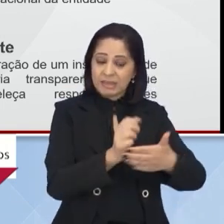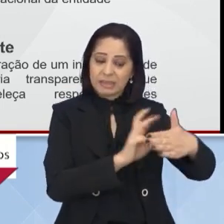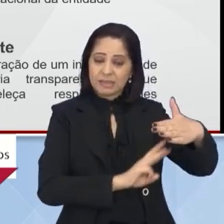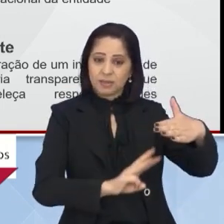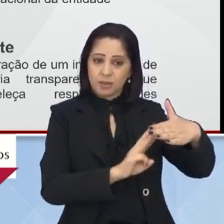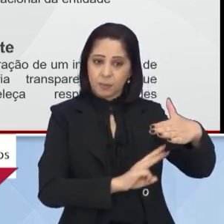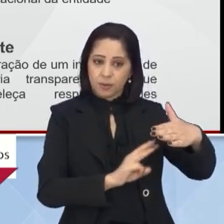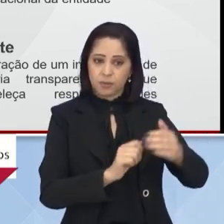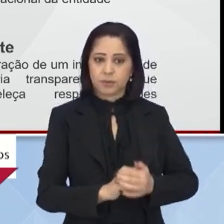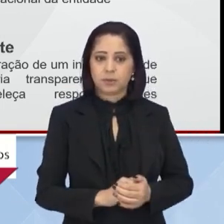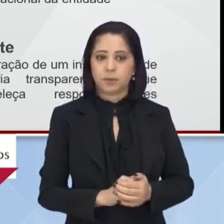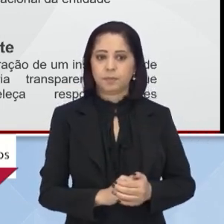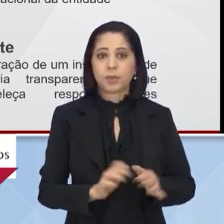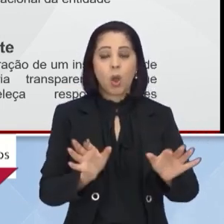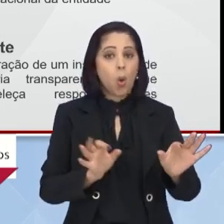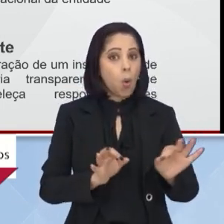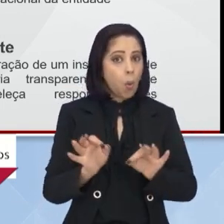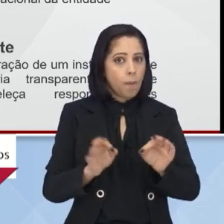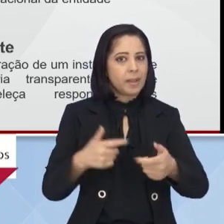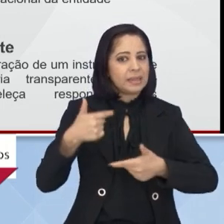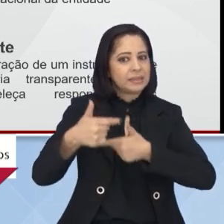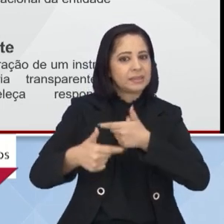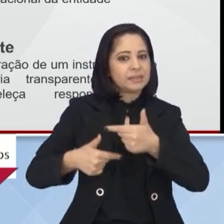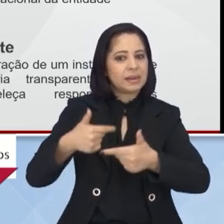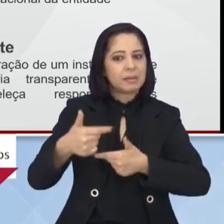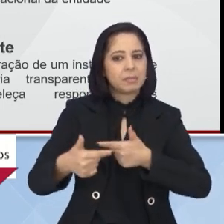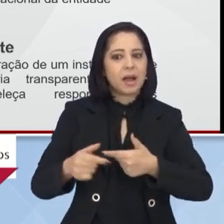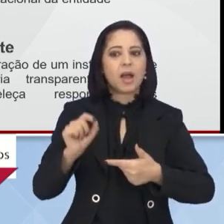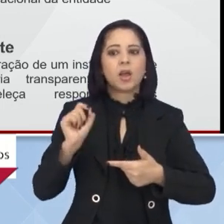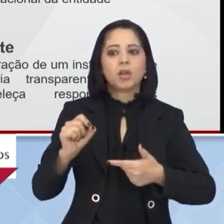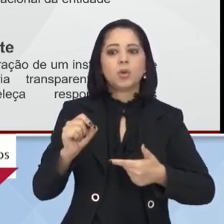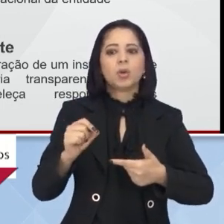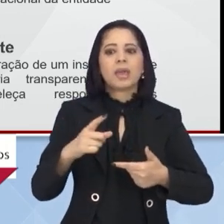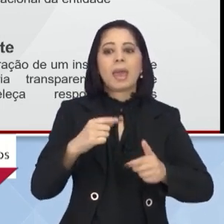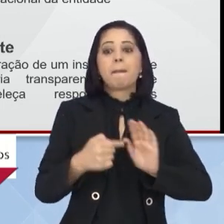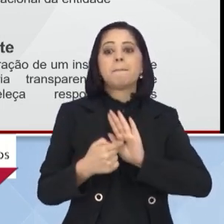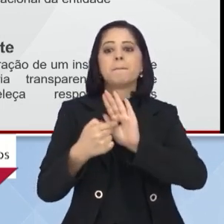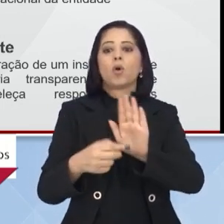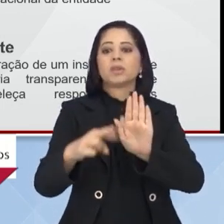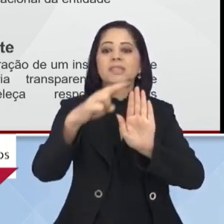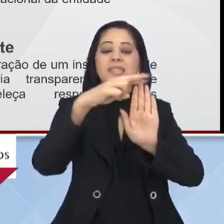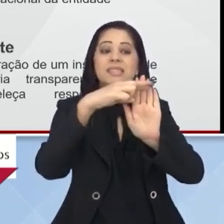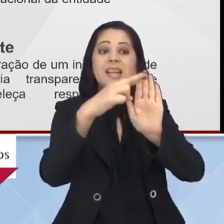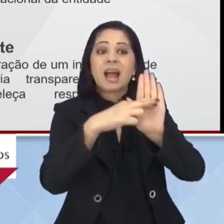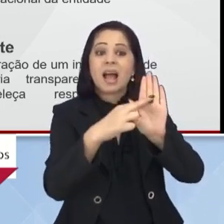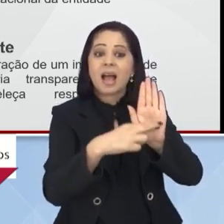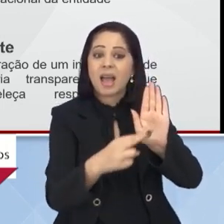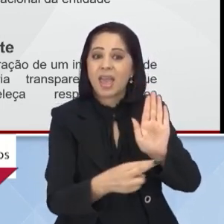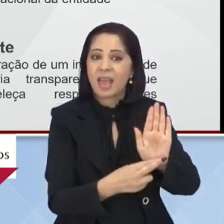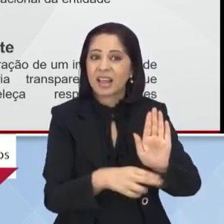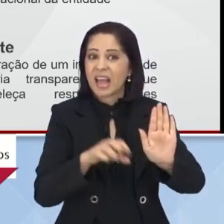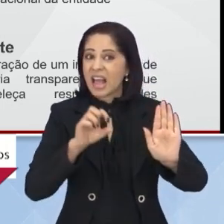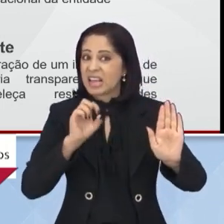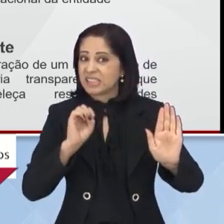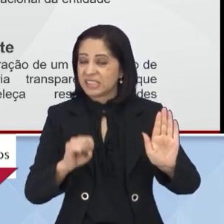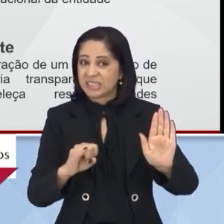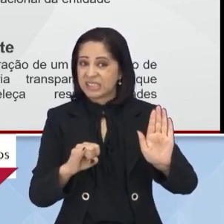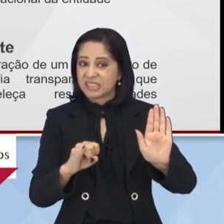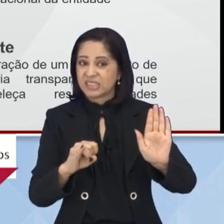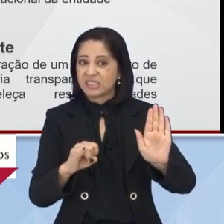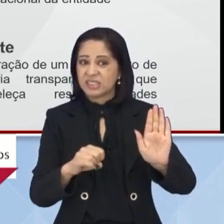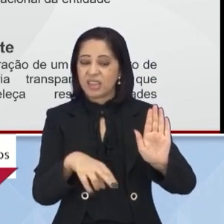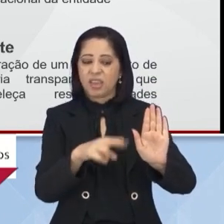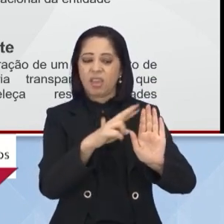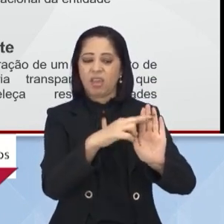setor o plano de trabalho senhores ele define as regras do jogo se ele não for bem elaborado